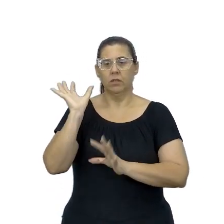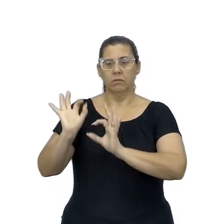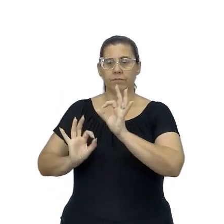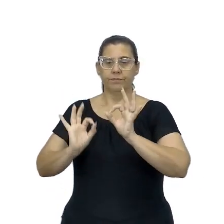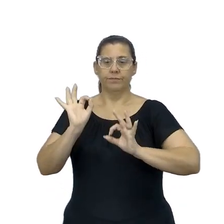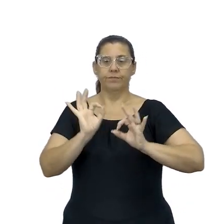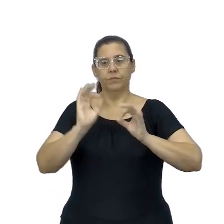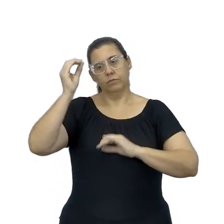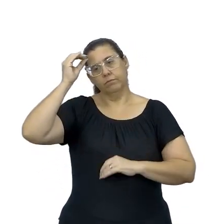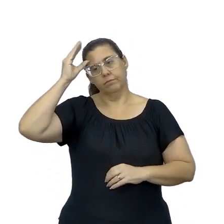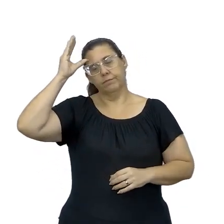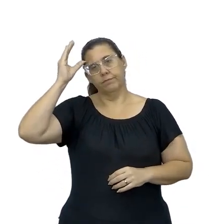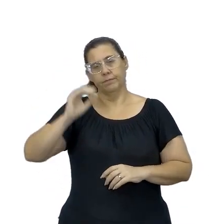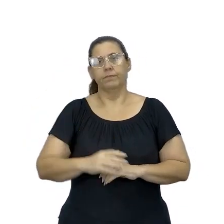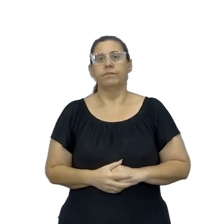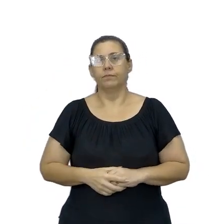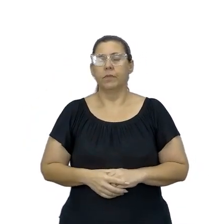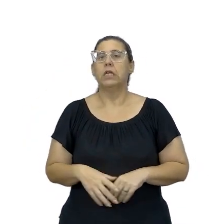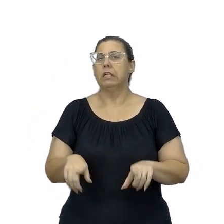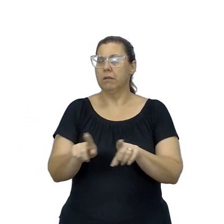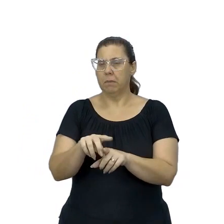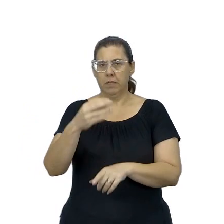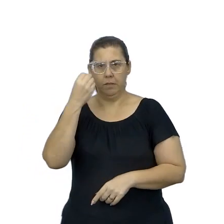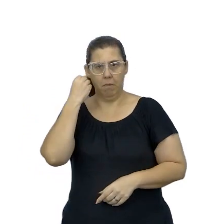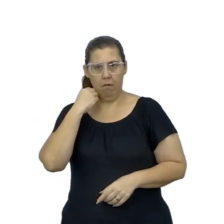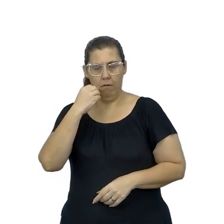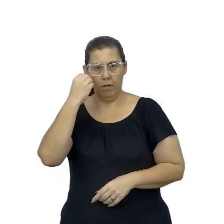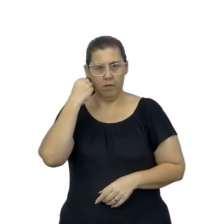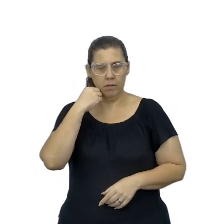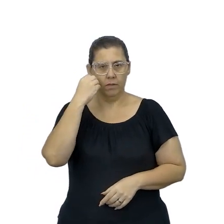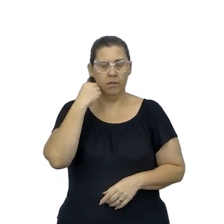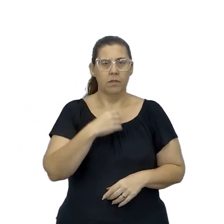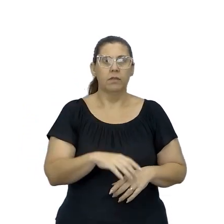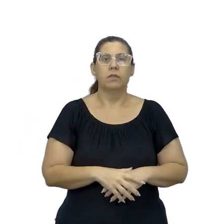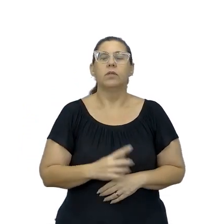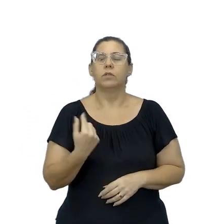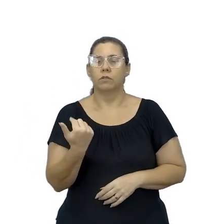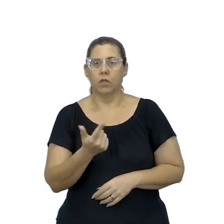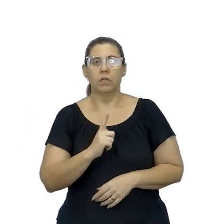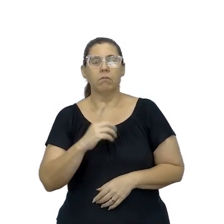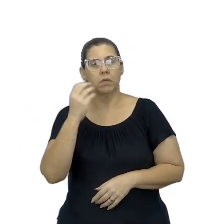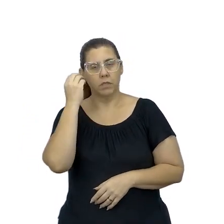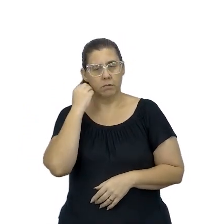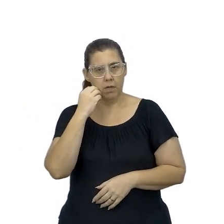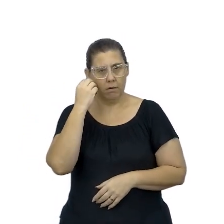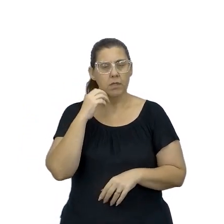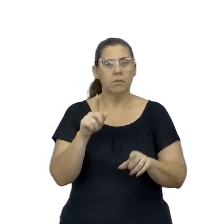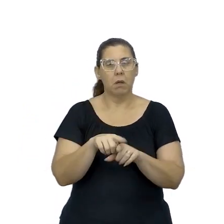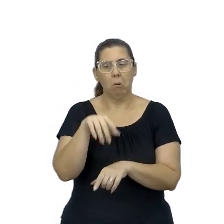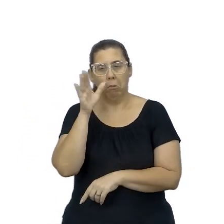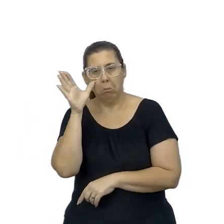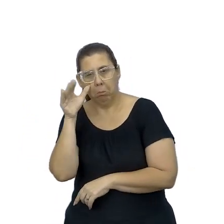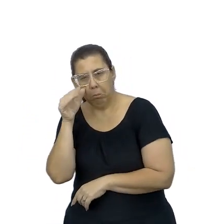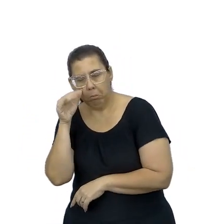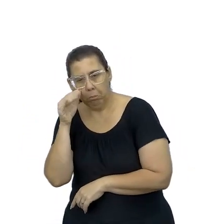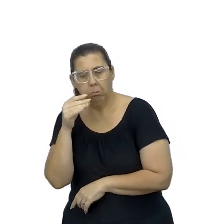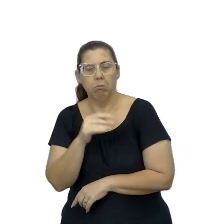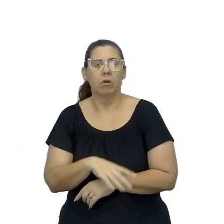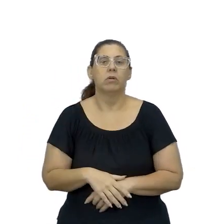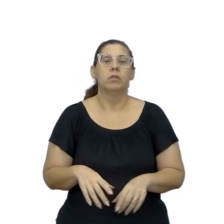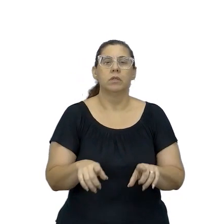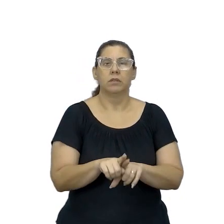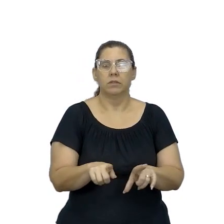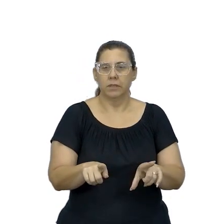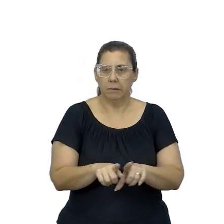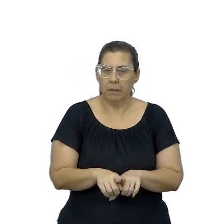algum conhecimento. E pela experiência, né, nós também temos essa experiência, assim, a curiosidade, né, intrínseca aí